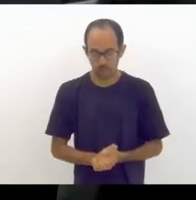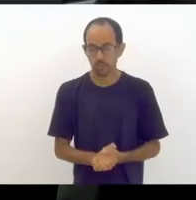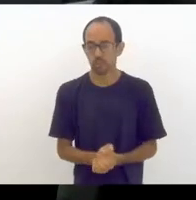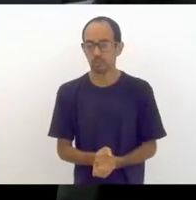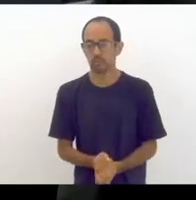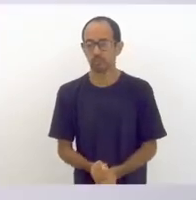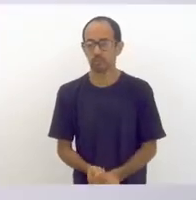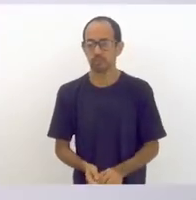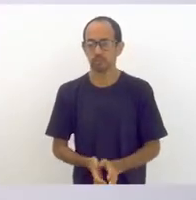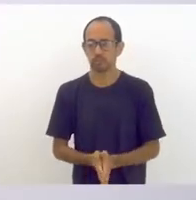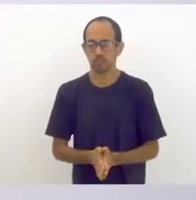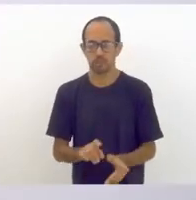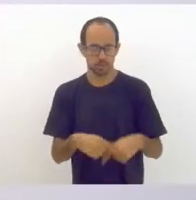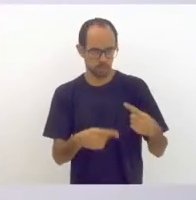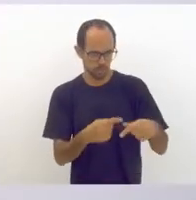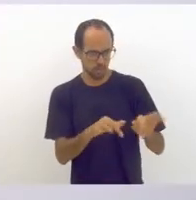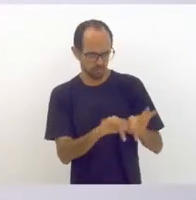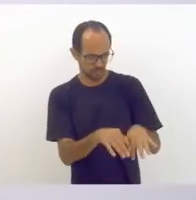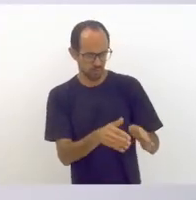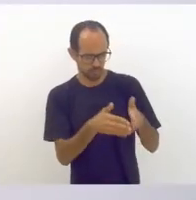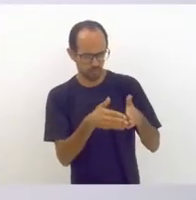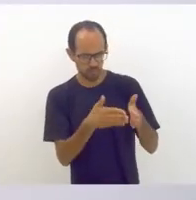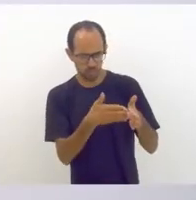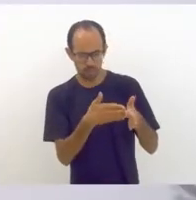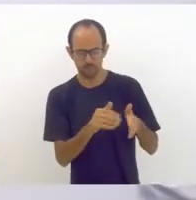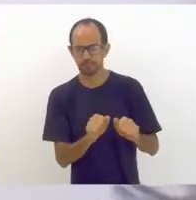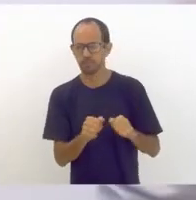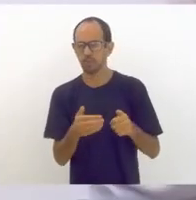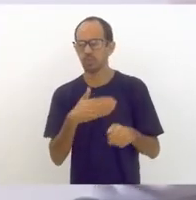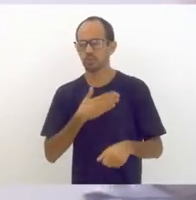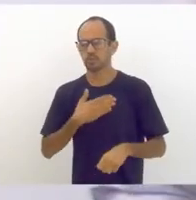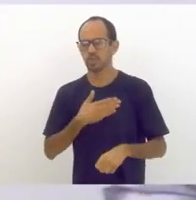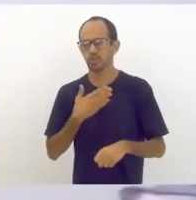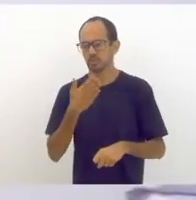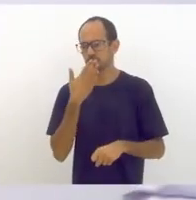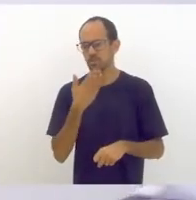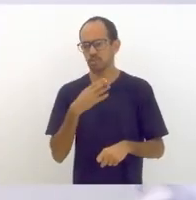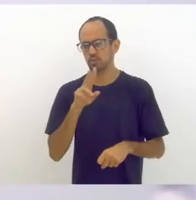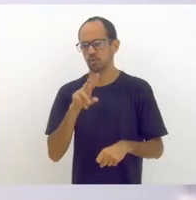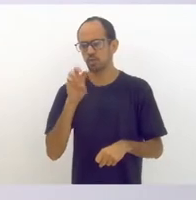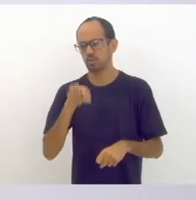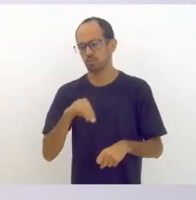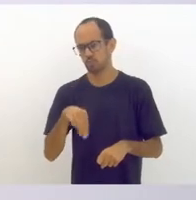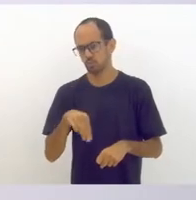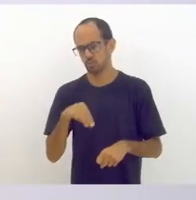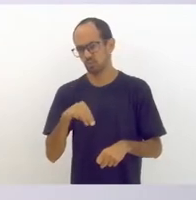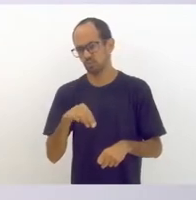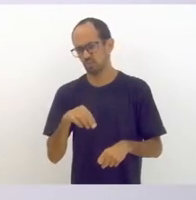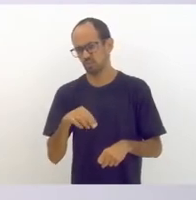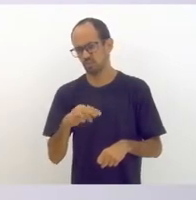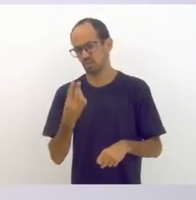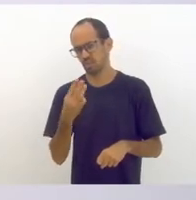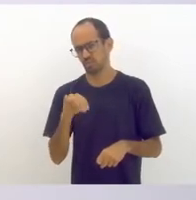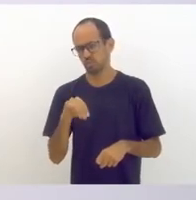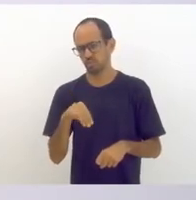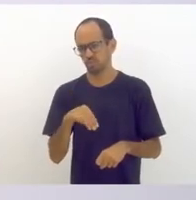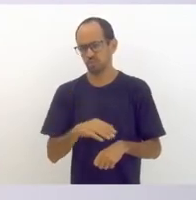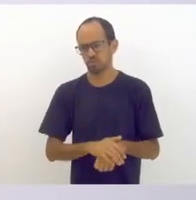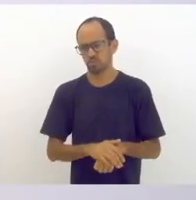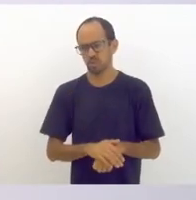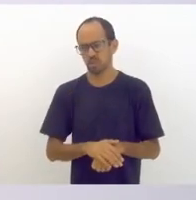No final. Deixa eu... eu só queria pedir 2, 3 minutos. Nós temos aqui